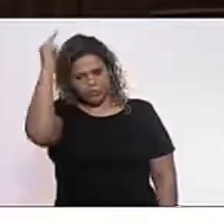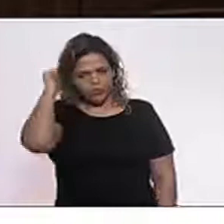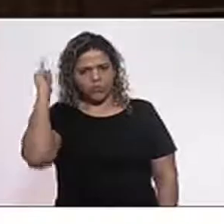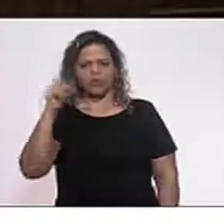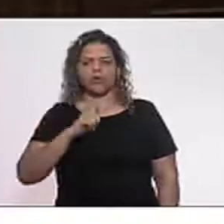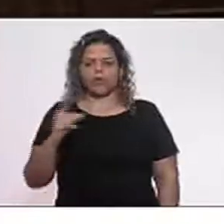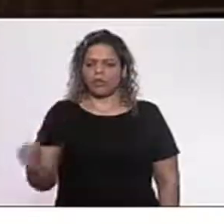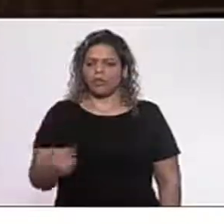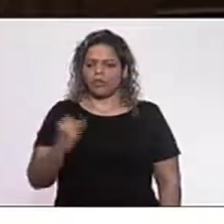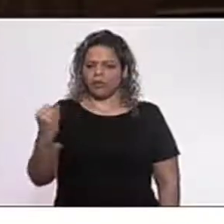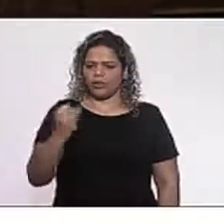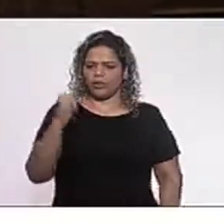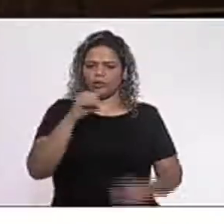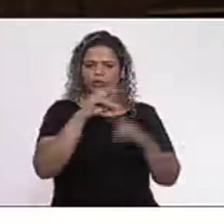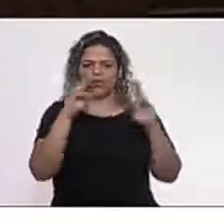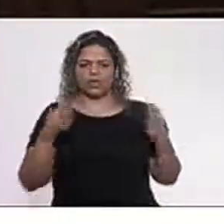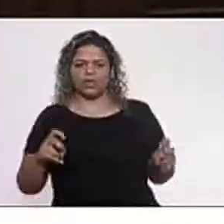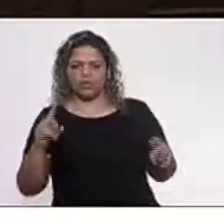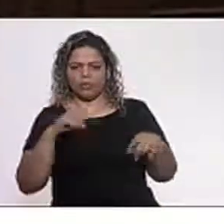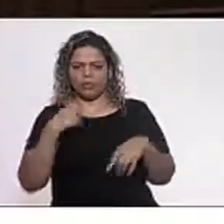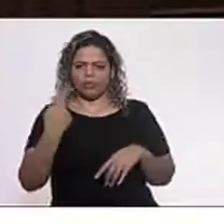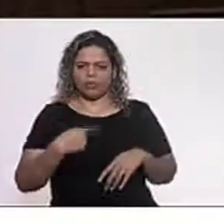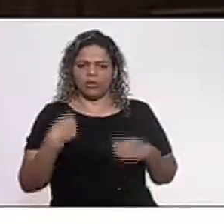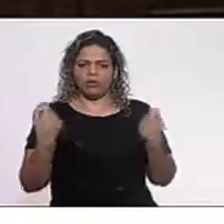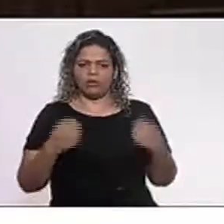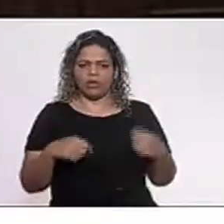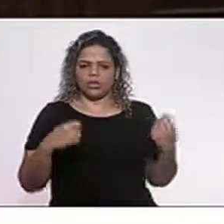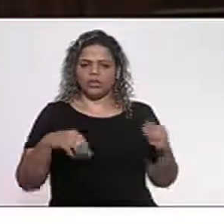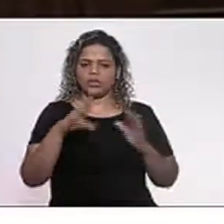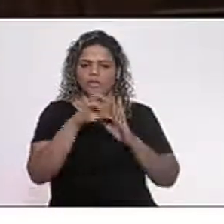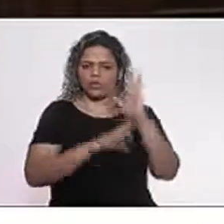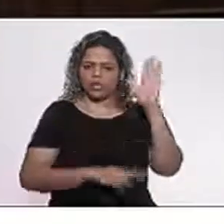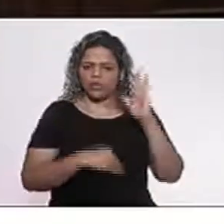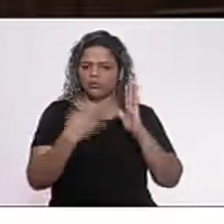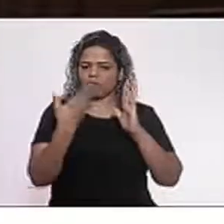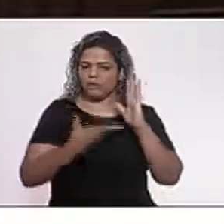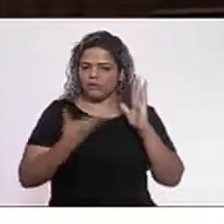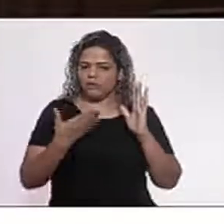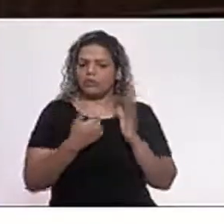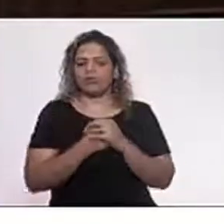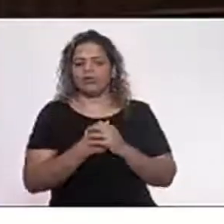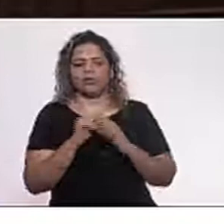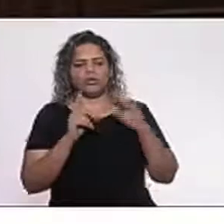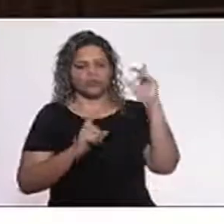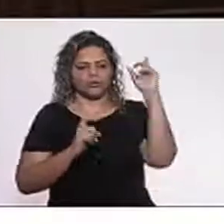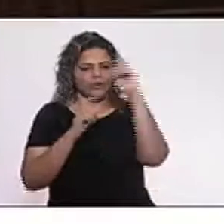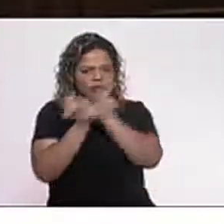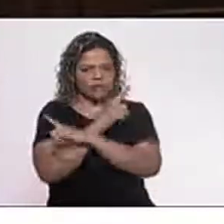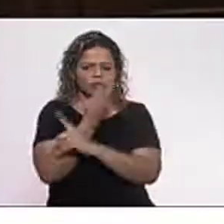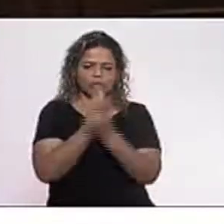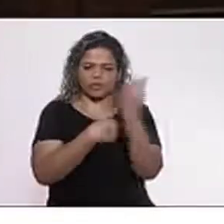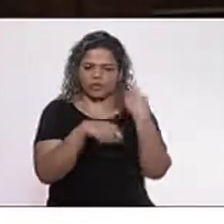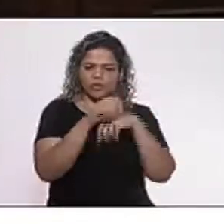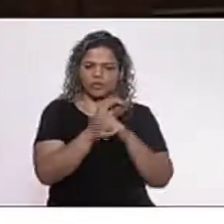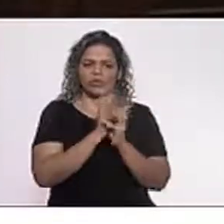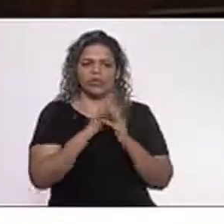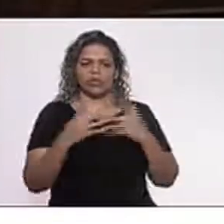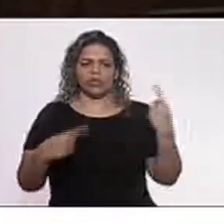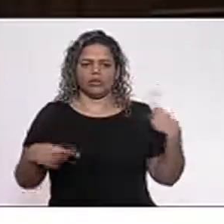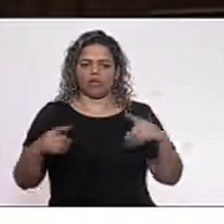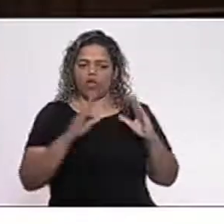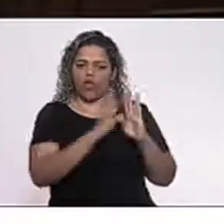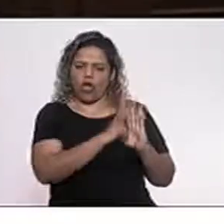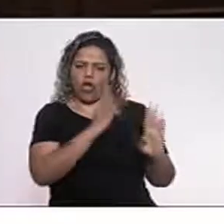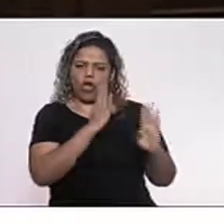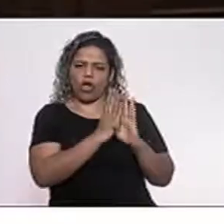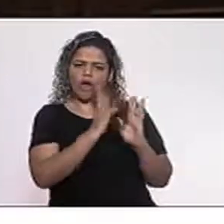por mais importante que seja o tema, a gente tem oradores inscritos, então é difícil administrar essas questões de